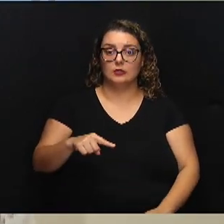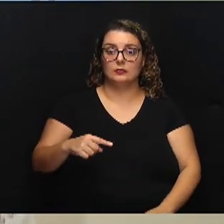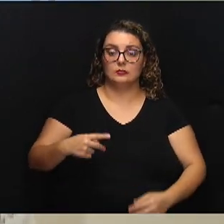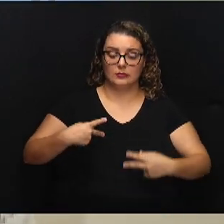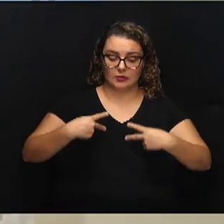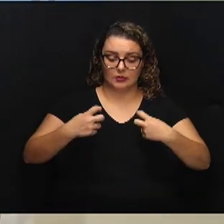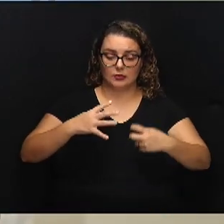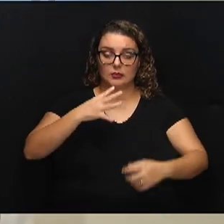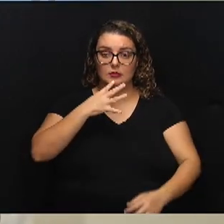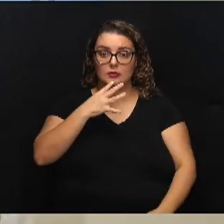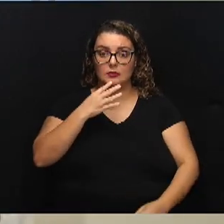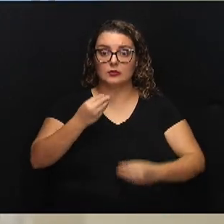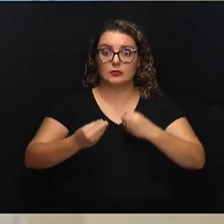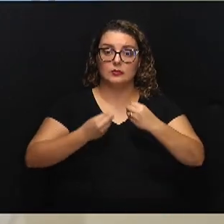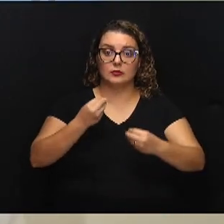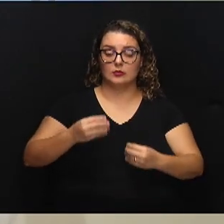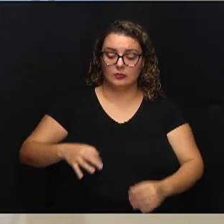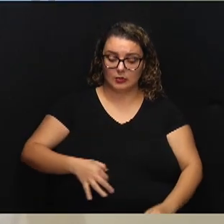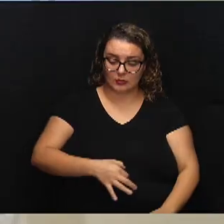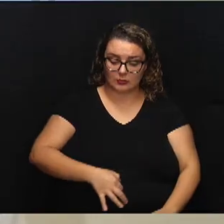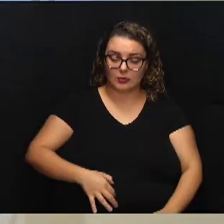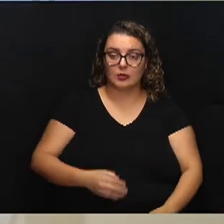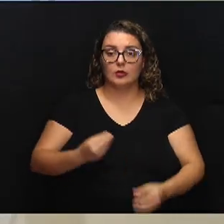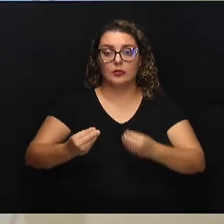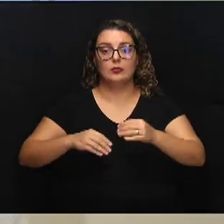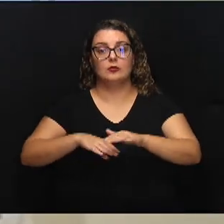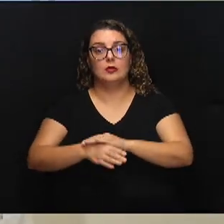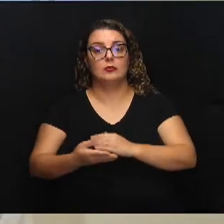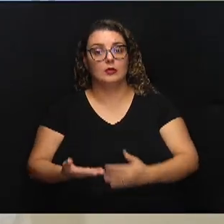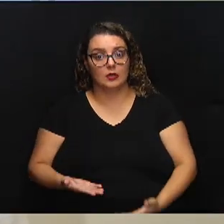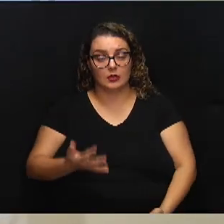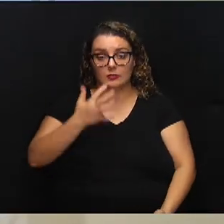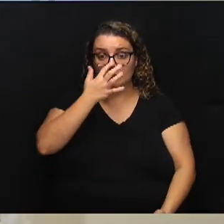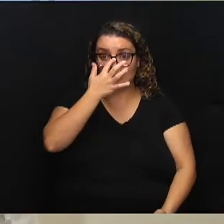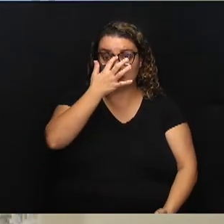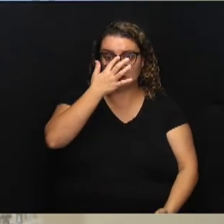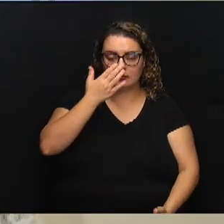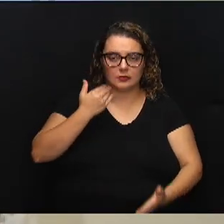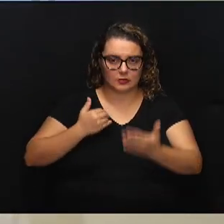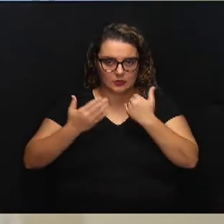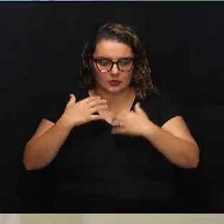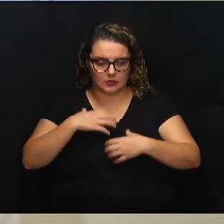conhecer. Como é que é o seu intestino? Como é que é seu hábito intestinal? Você